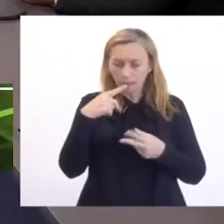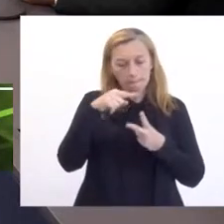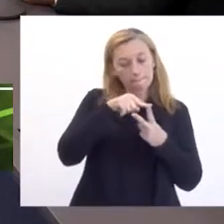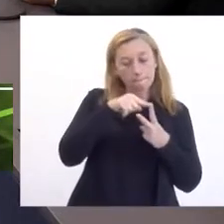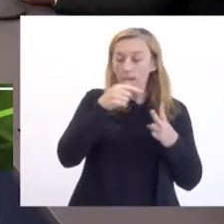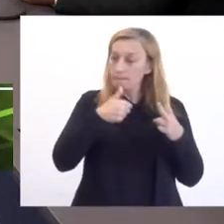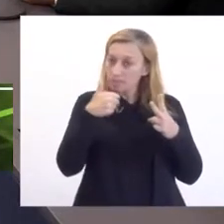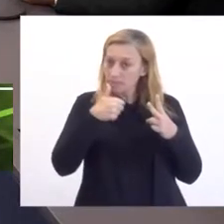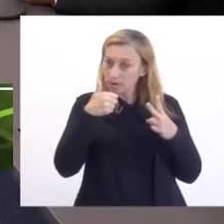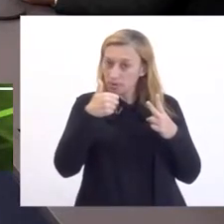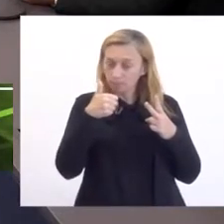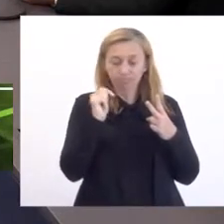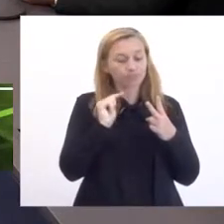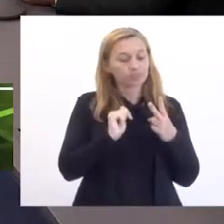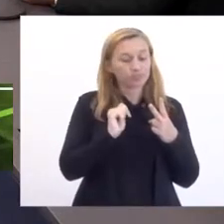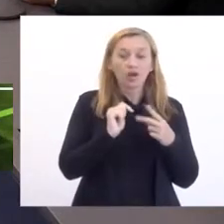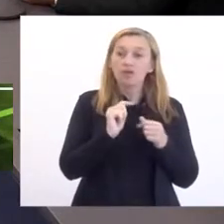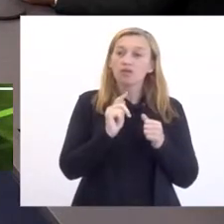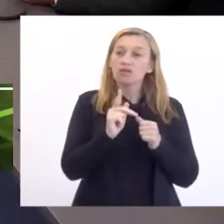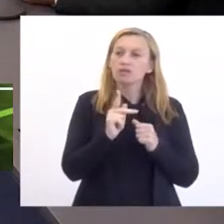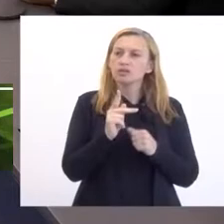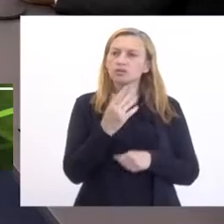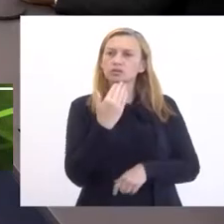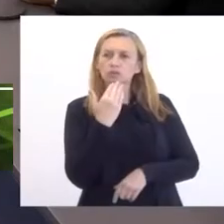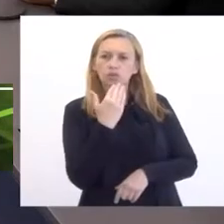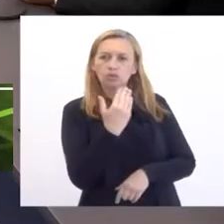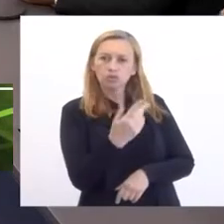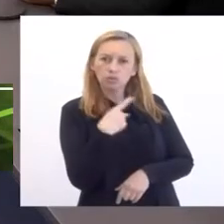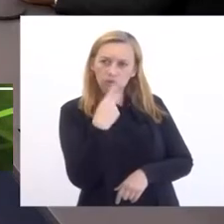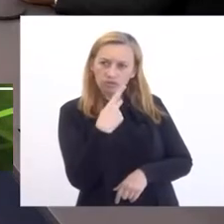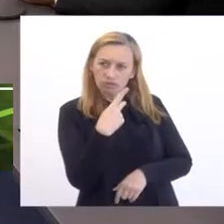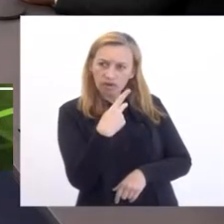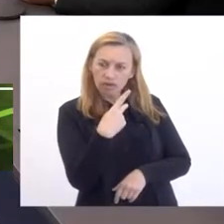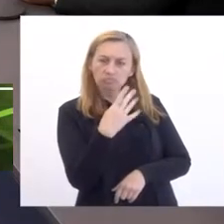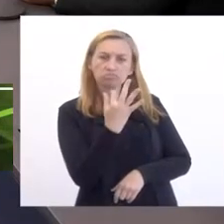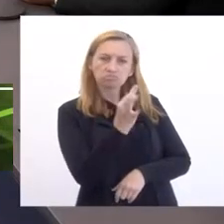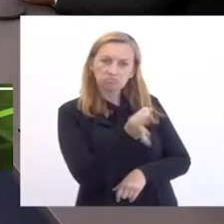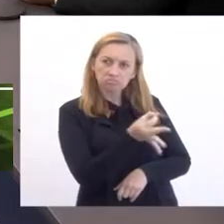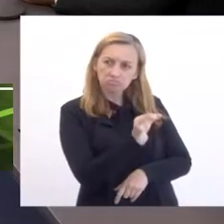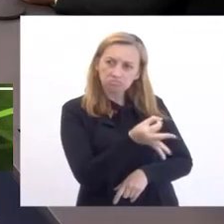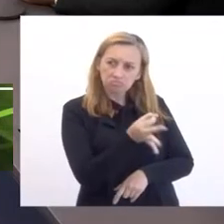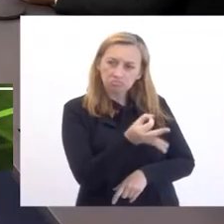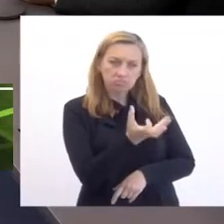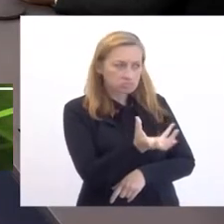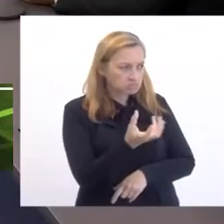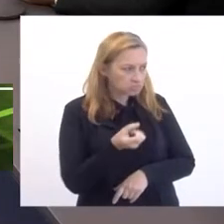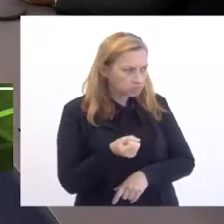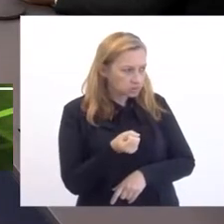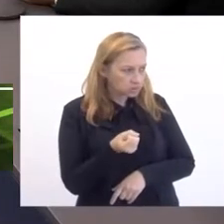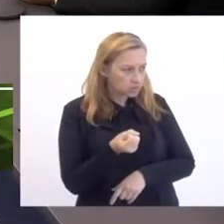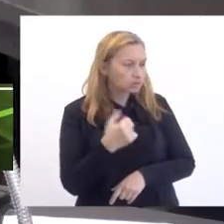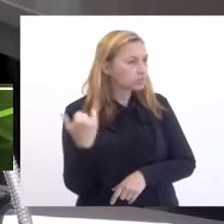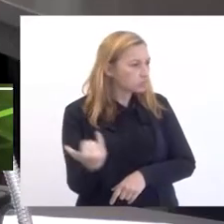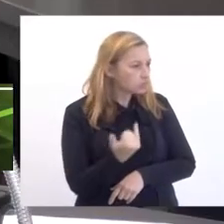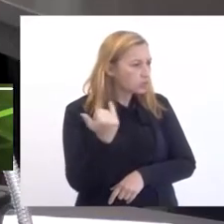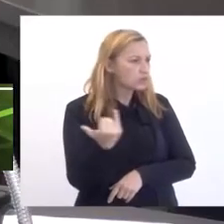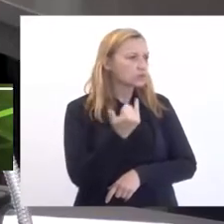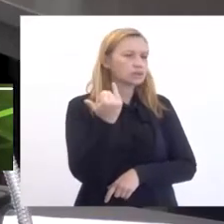ressaltar que o vosso parecer tem tecnicidade e ele acolhe uma